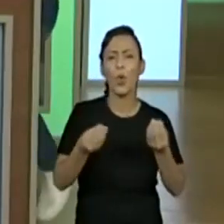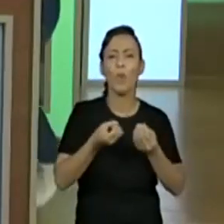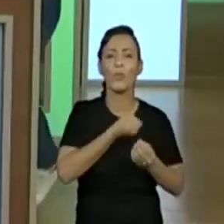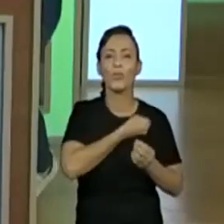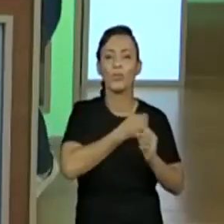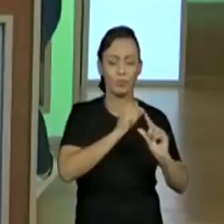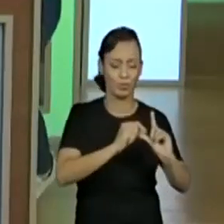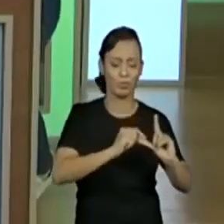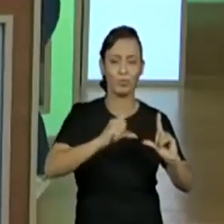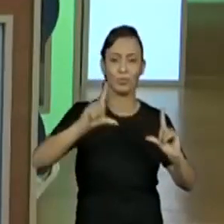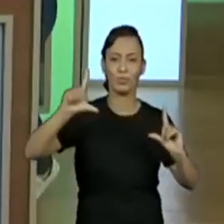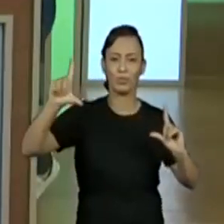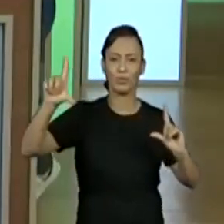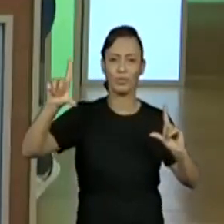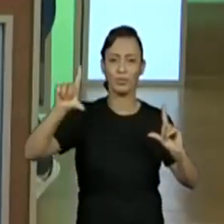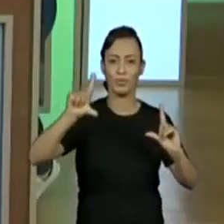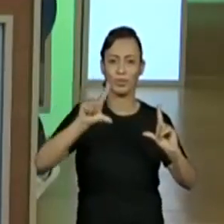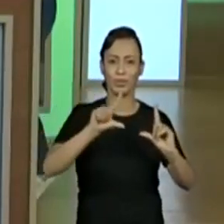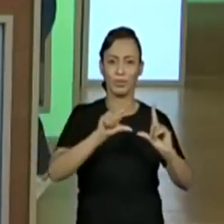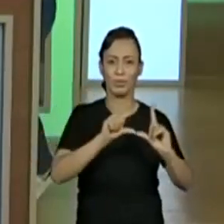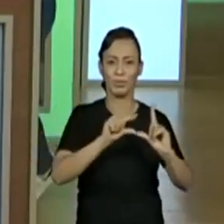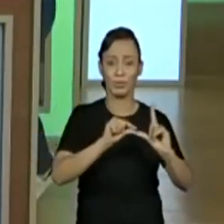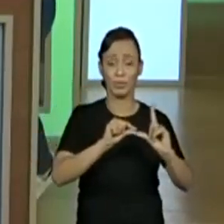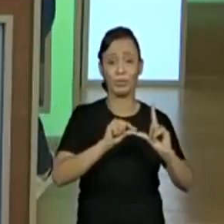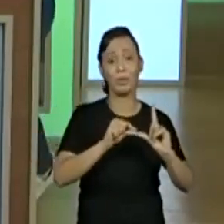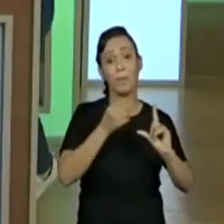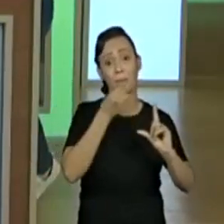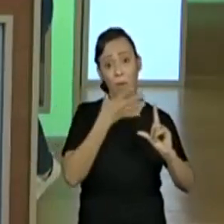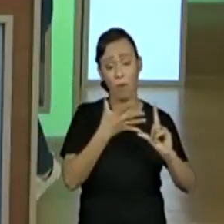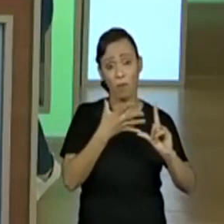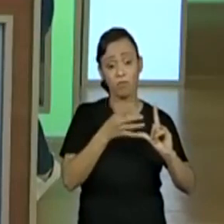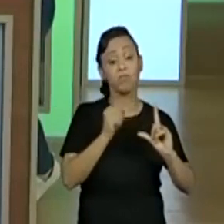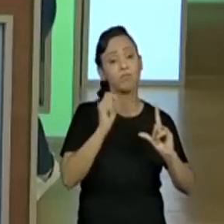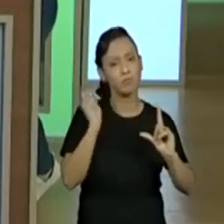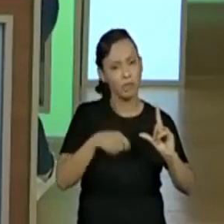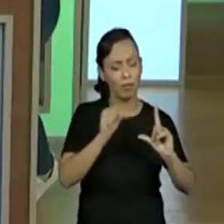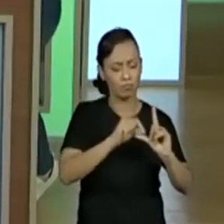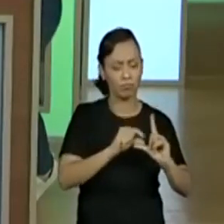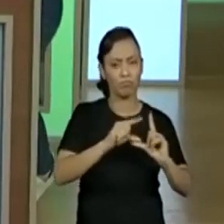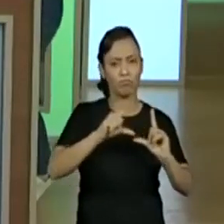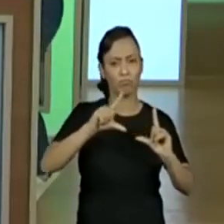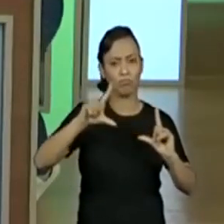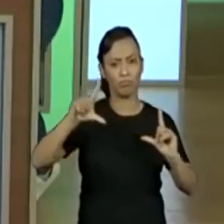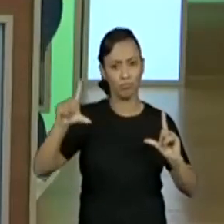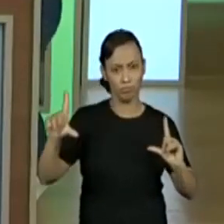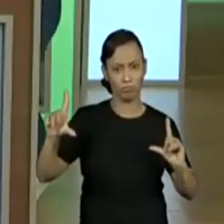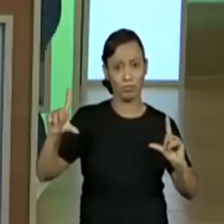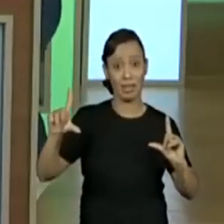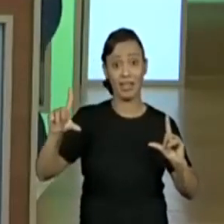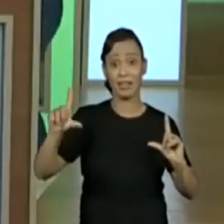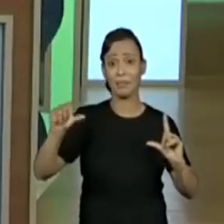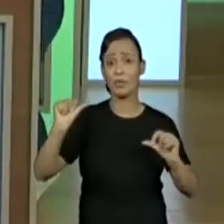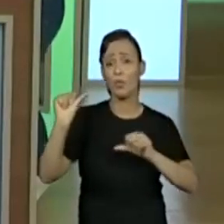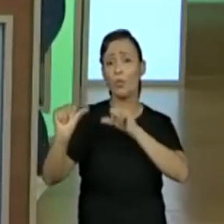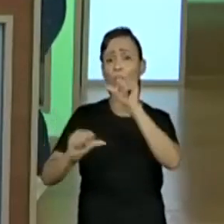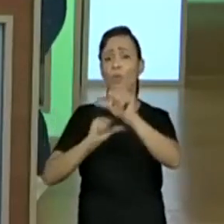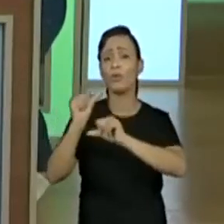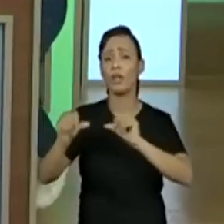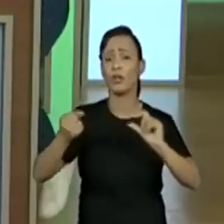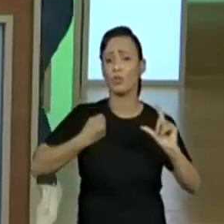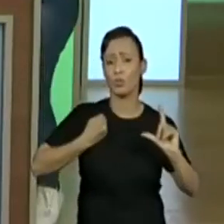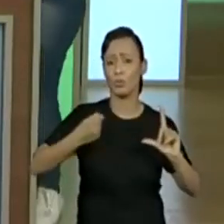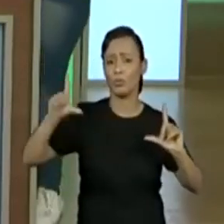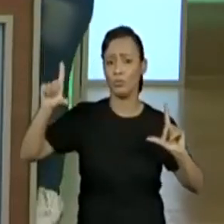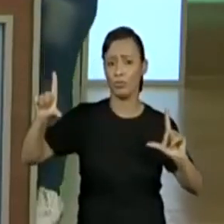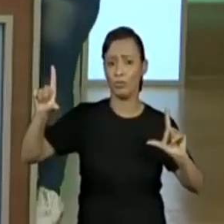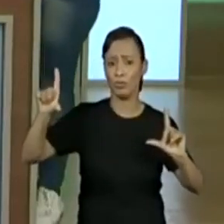realizou a leitura da linha indo para frente, crescendo isso, os números. Mas se nós voltarmos, estaríamos